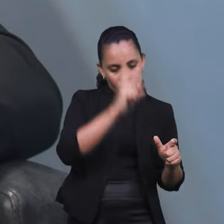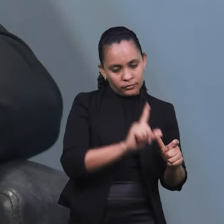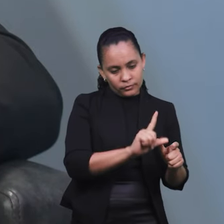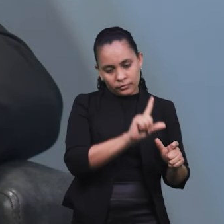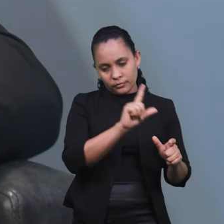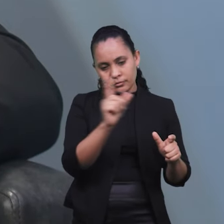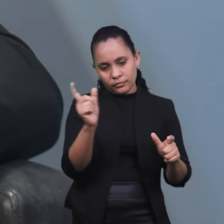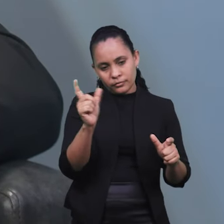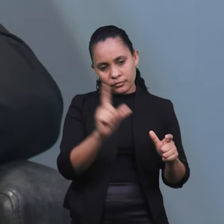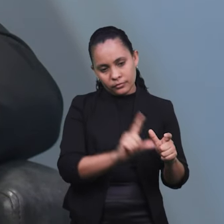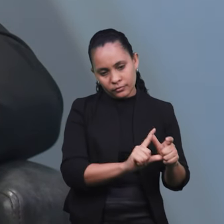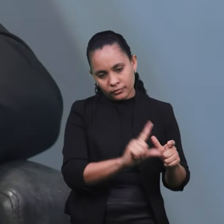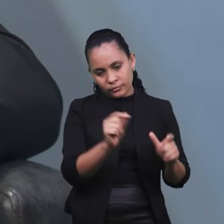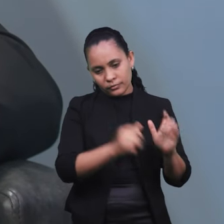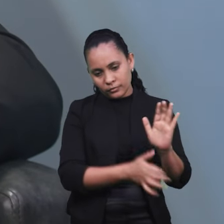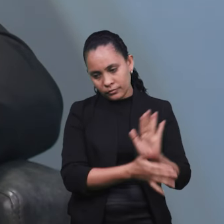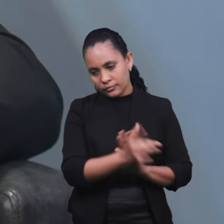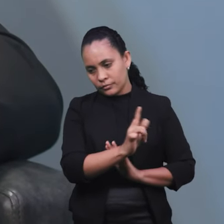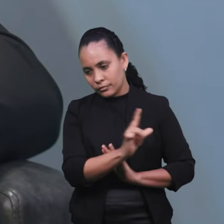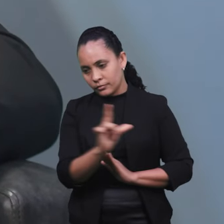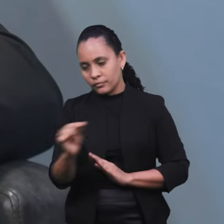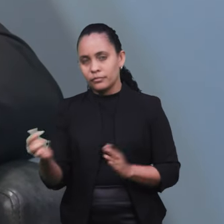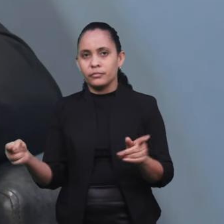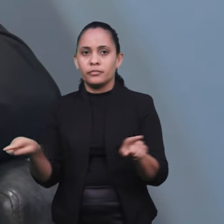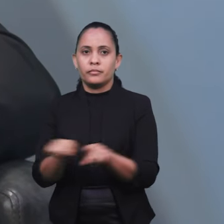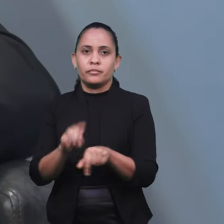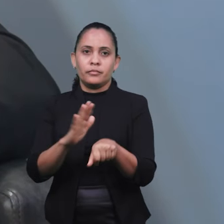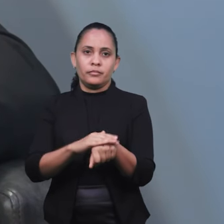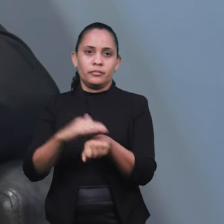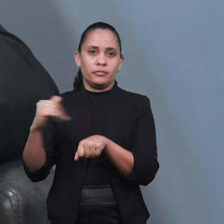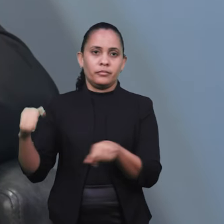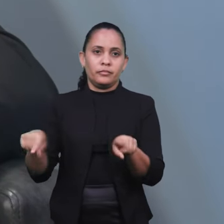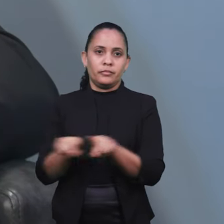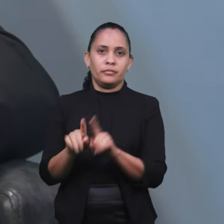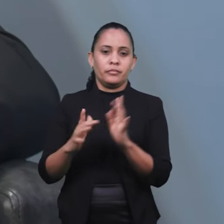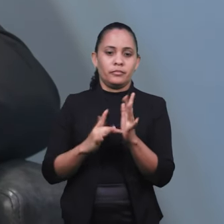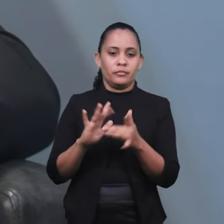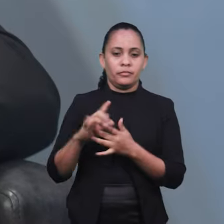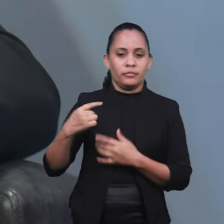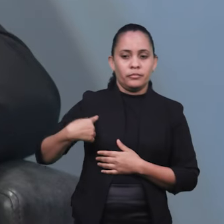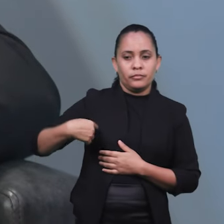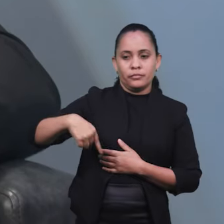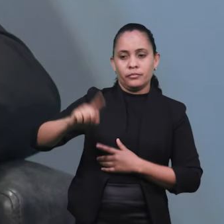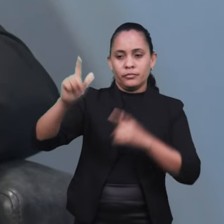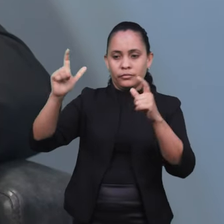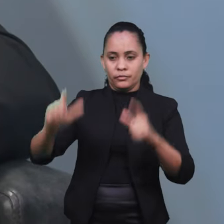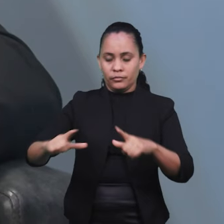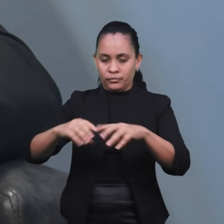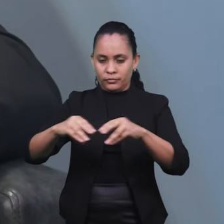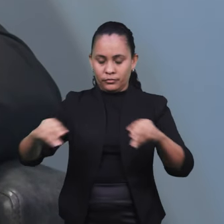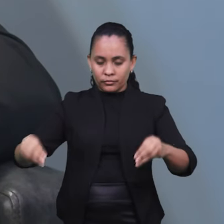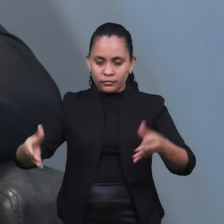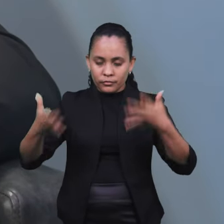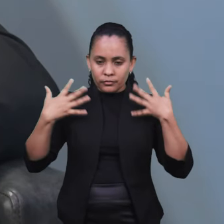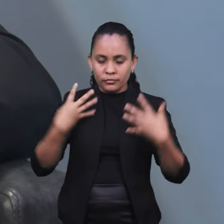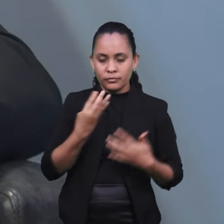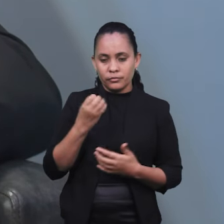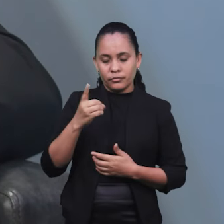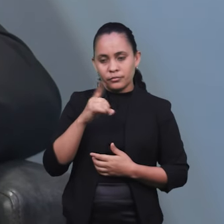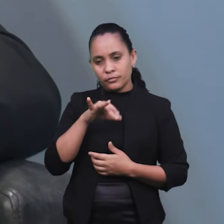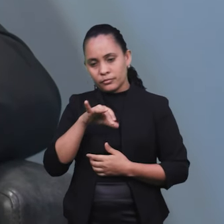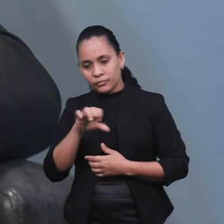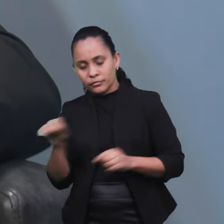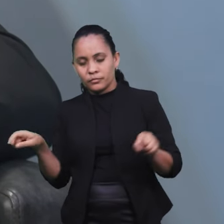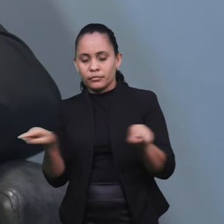do seu chamado. E aí nós acabamos de dizer isso, Jesus vai ao deserto, passa ali 40 dias e 40